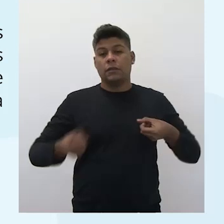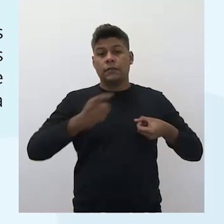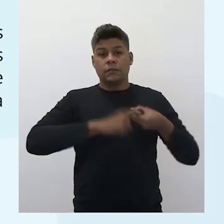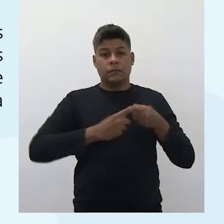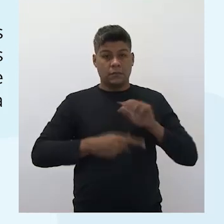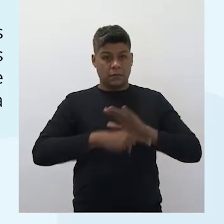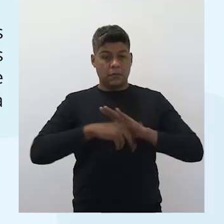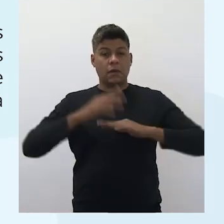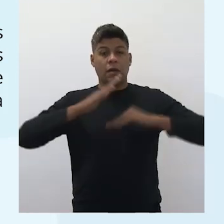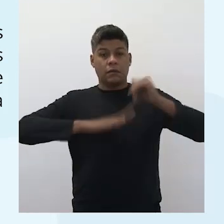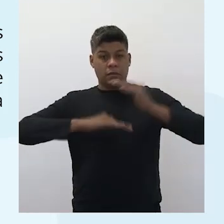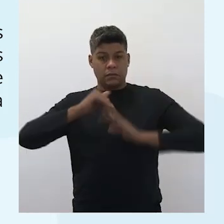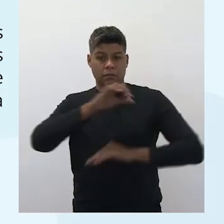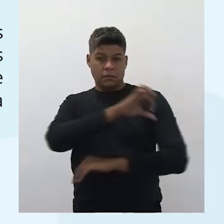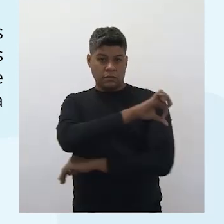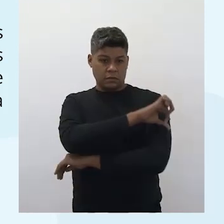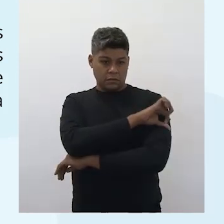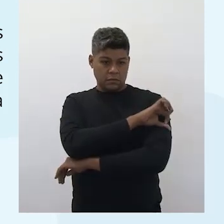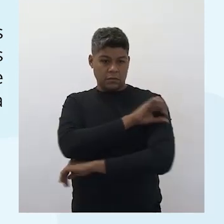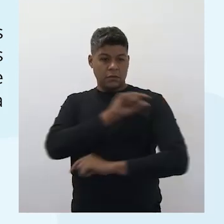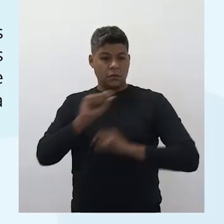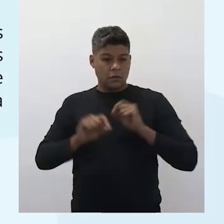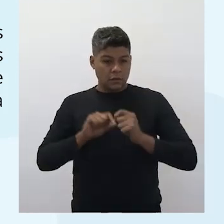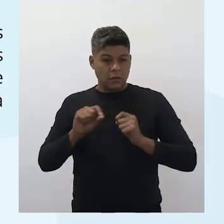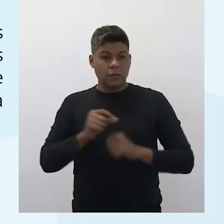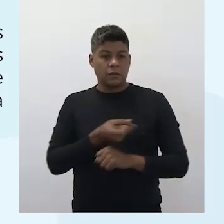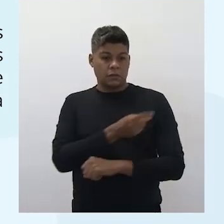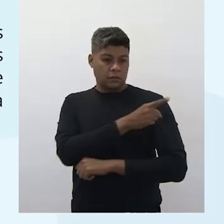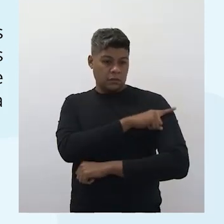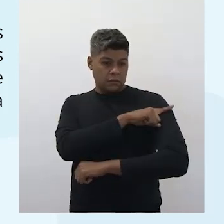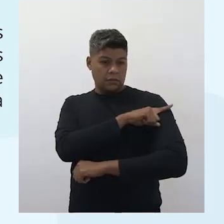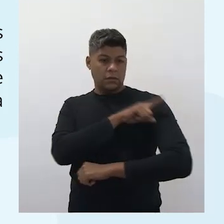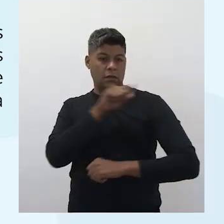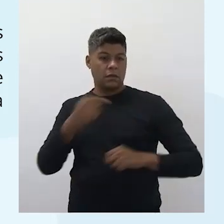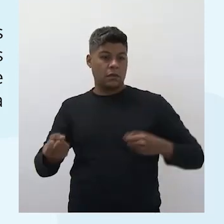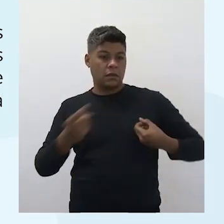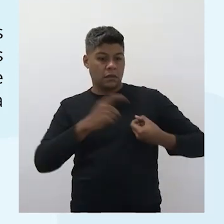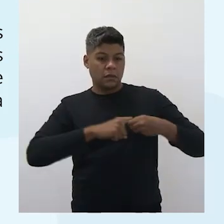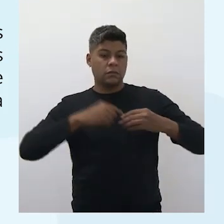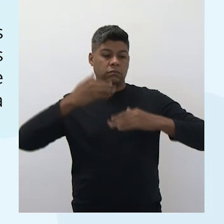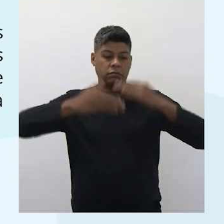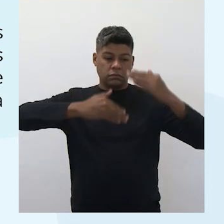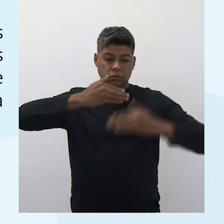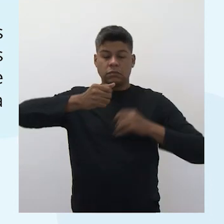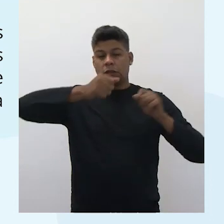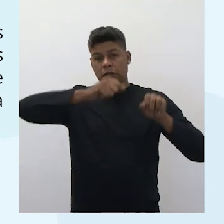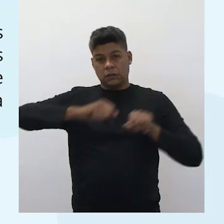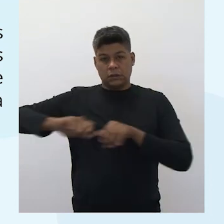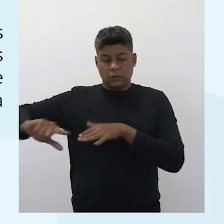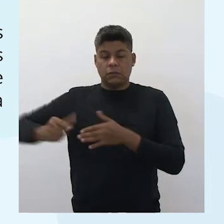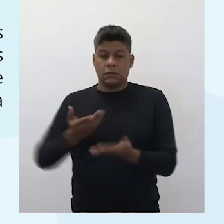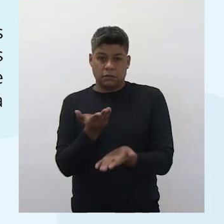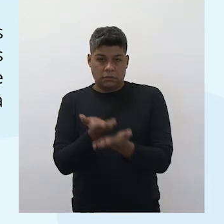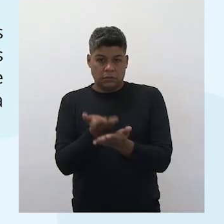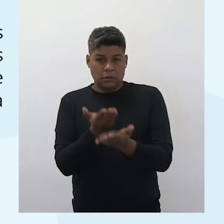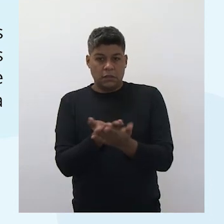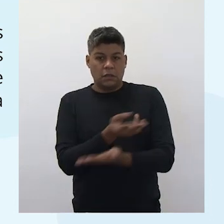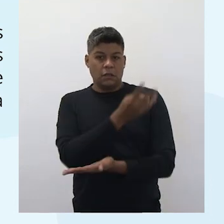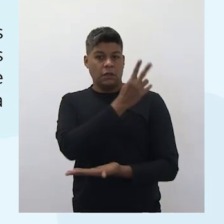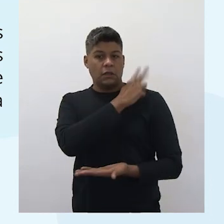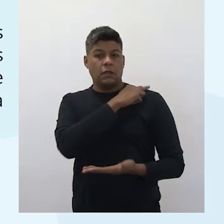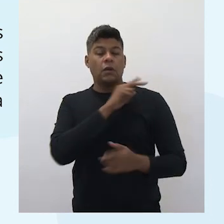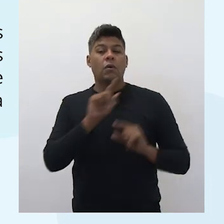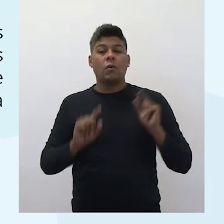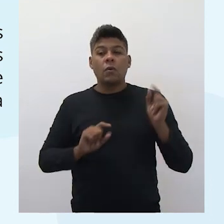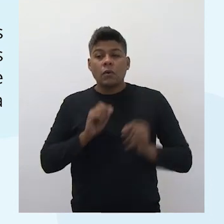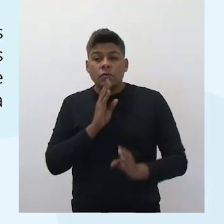uma habilidade do nono ano, tudo bem que é a primeira série, mas não fazendo essa retomada, lembrando que nós estamos uma semana de recuperação e aprofundamento. E da segunda série,